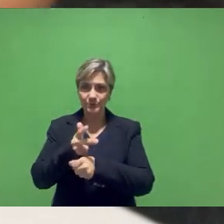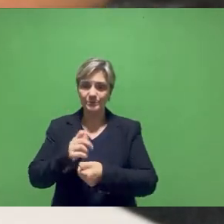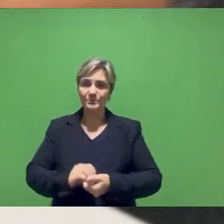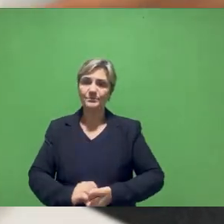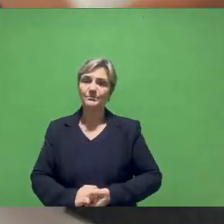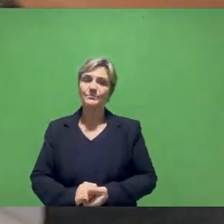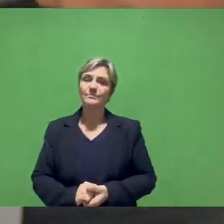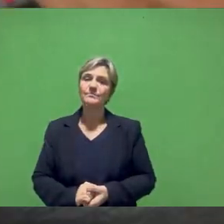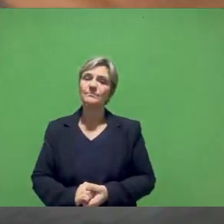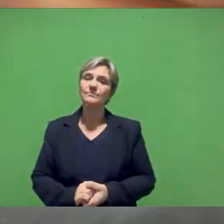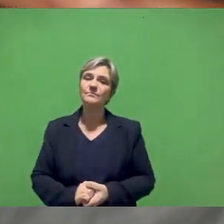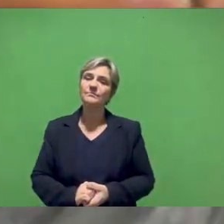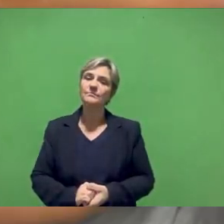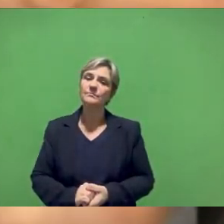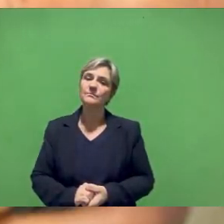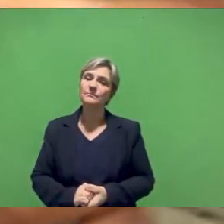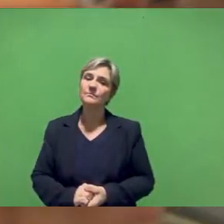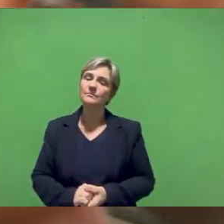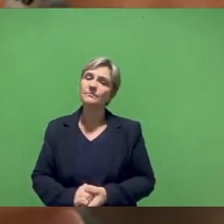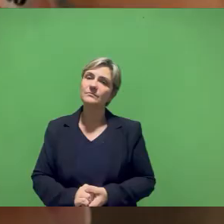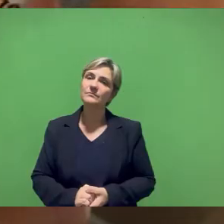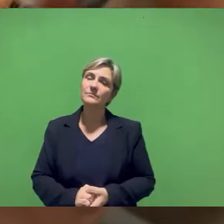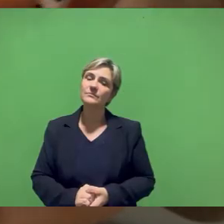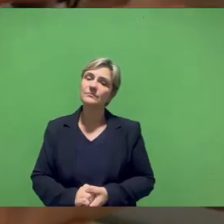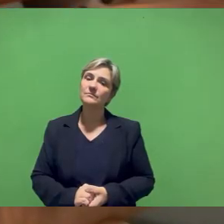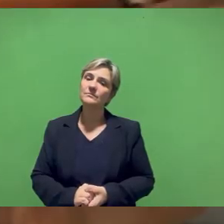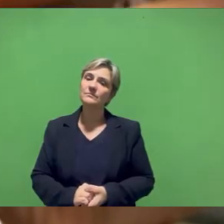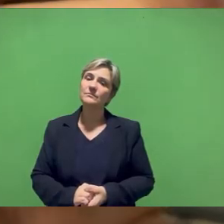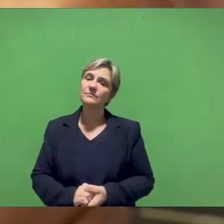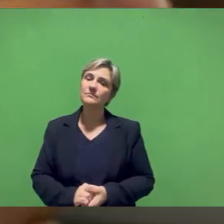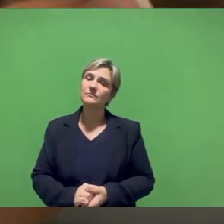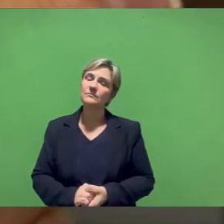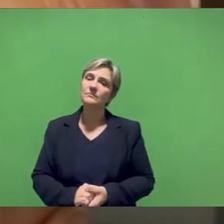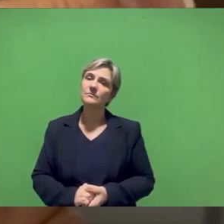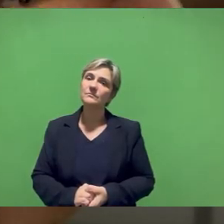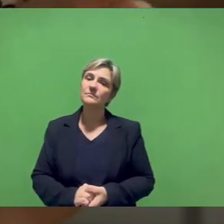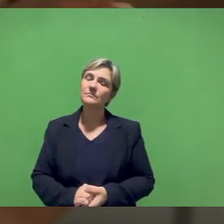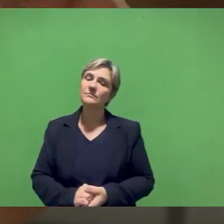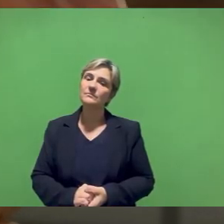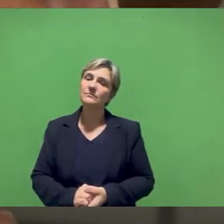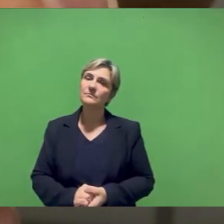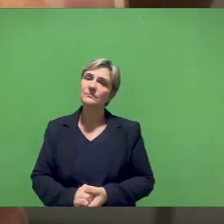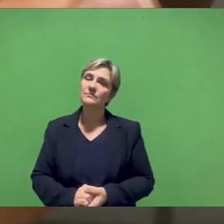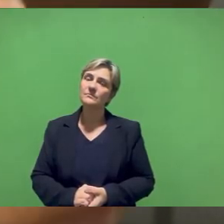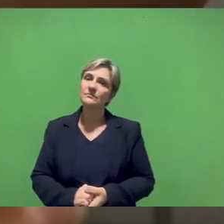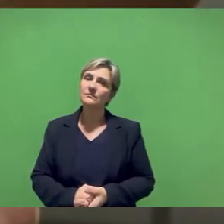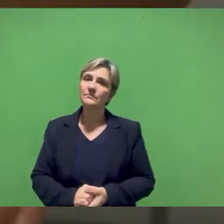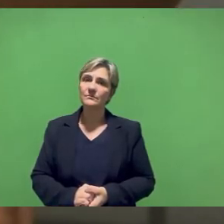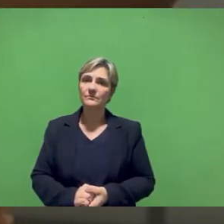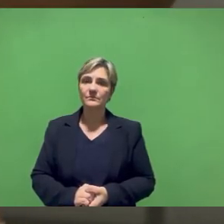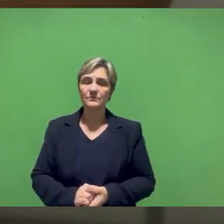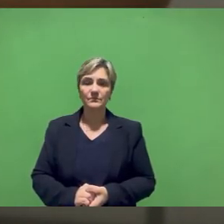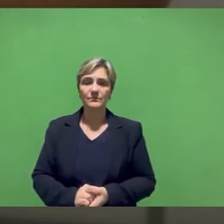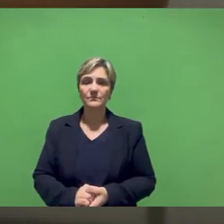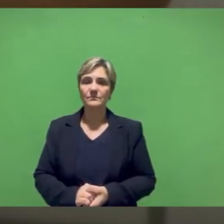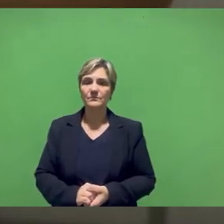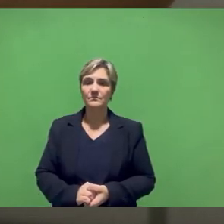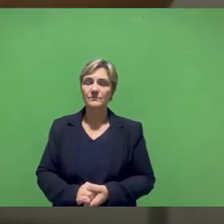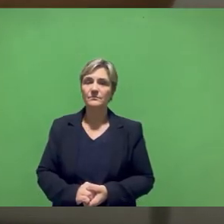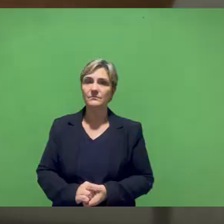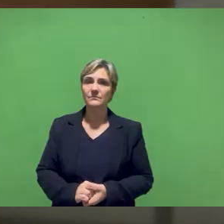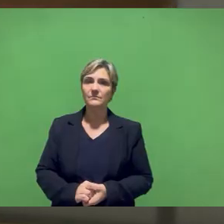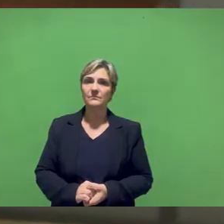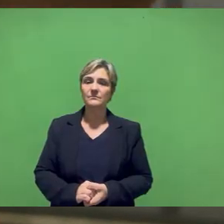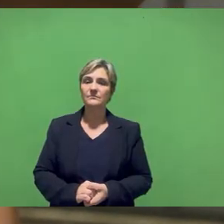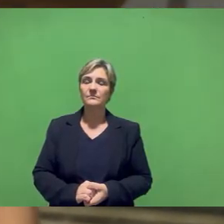na borracha, virar o frasco de cabeça para baixo, segurando ele ali em cima, e aqui embaixo a gente pega com a